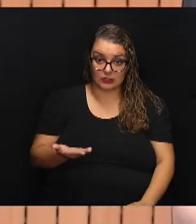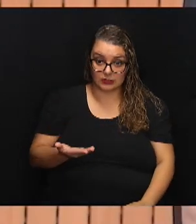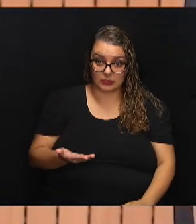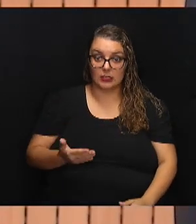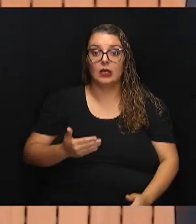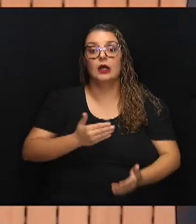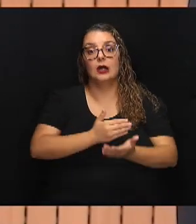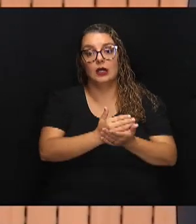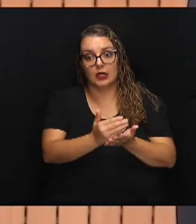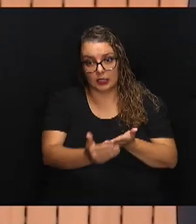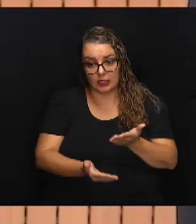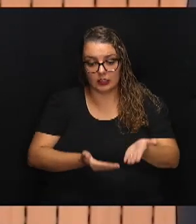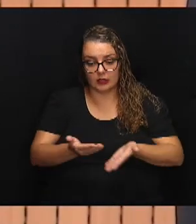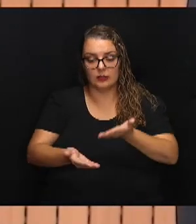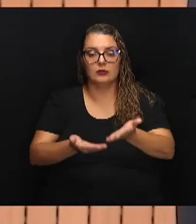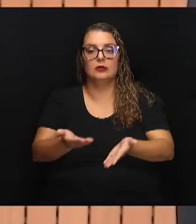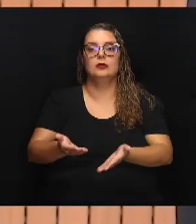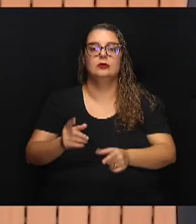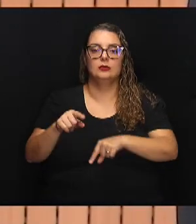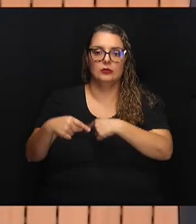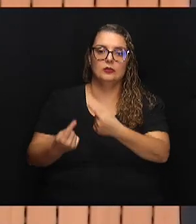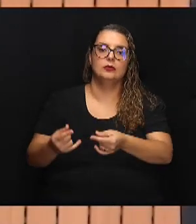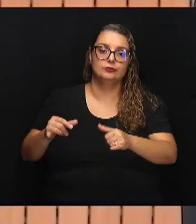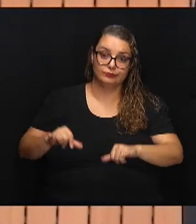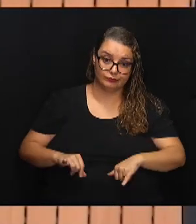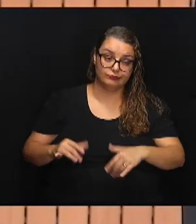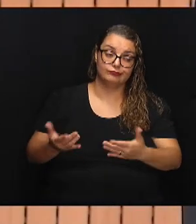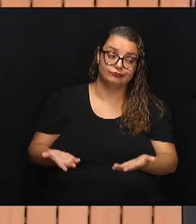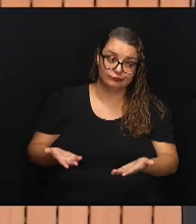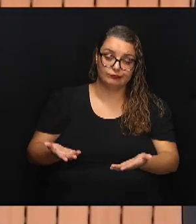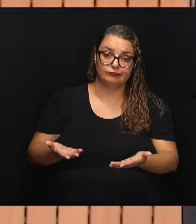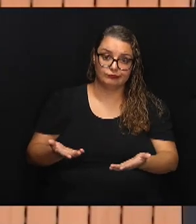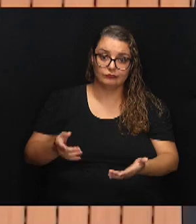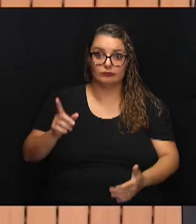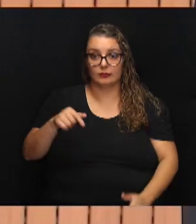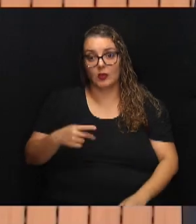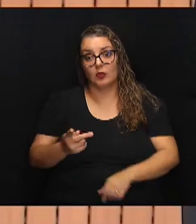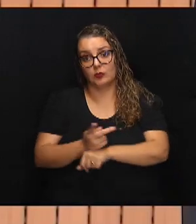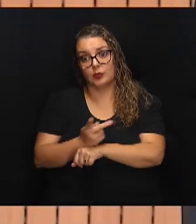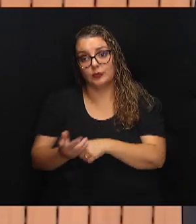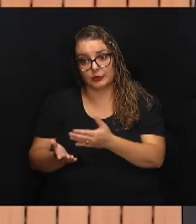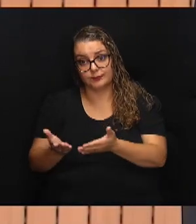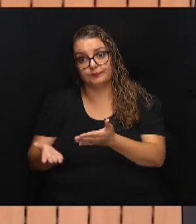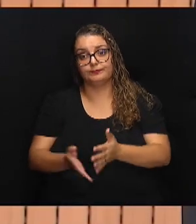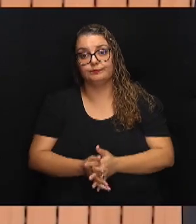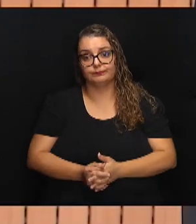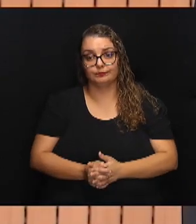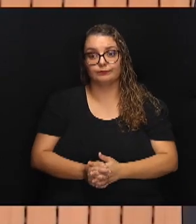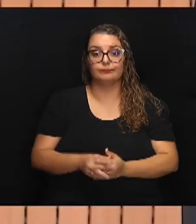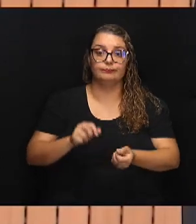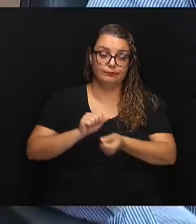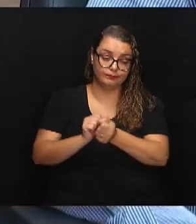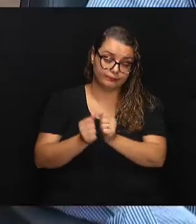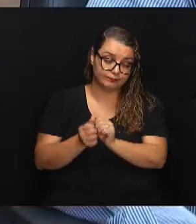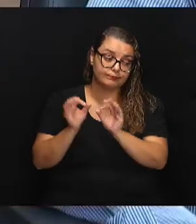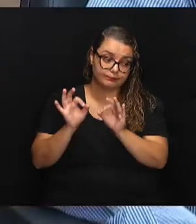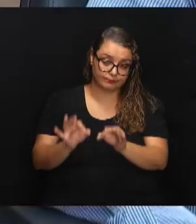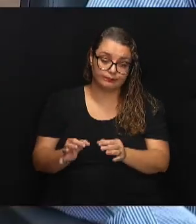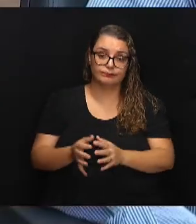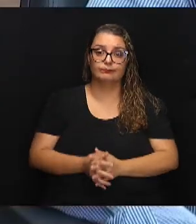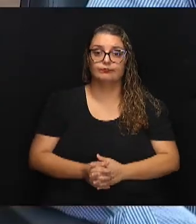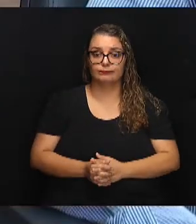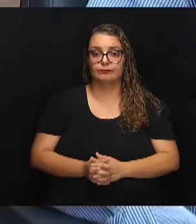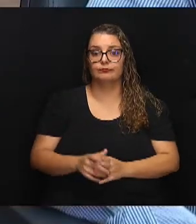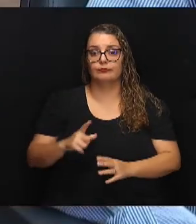começa outra parte do sofrimento, né, que é buscar o tratamento adequado, ter acesso